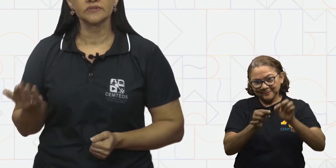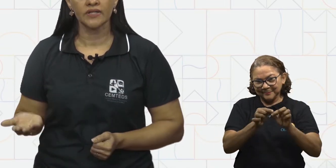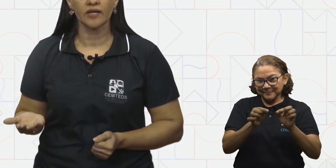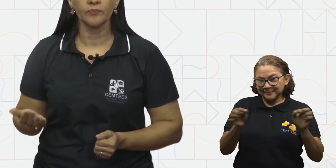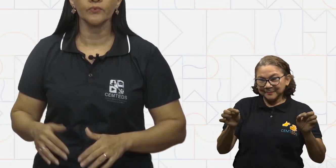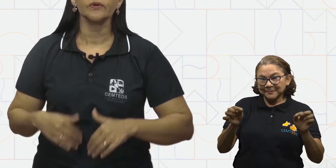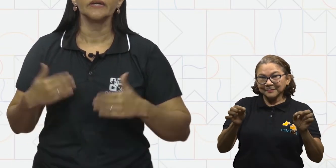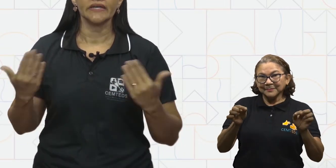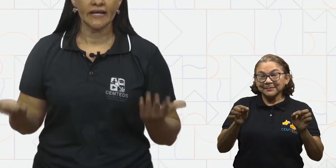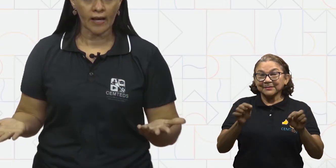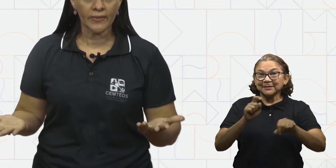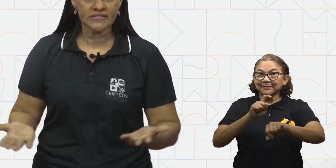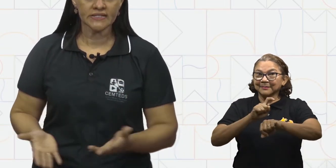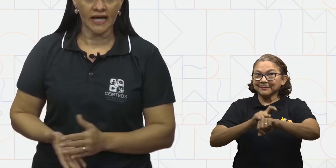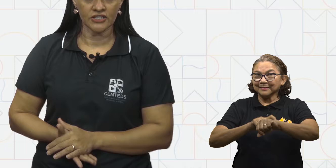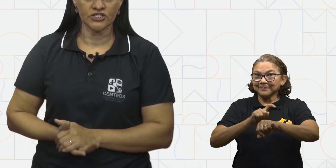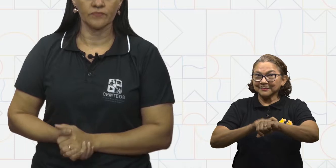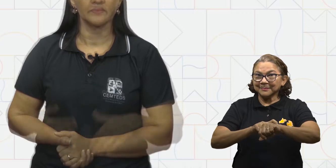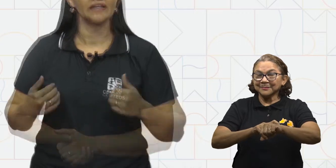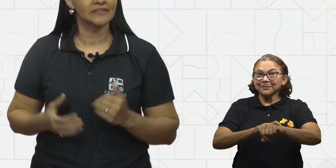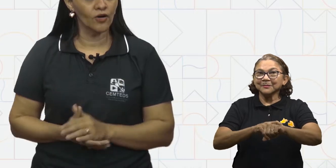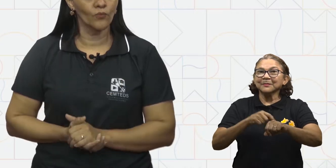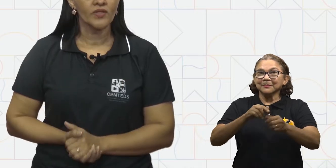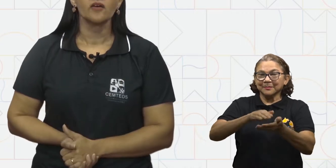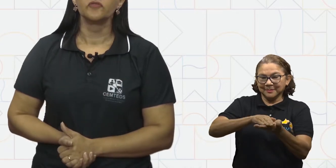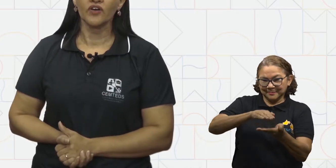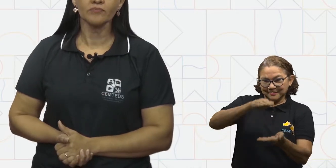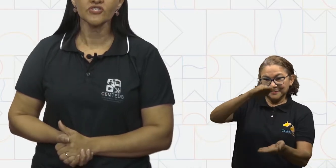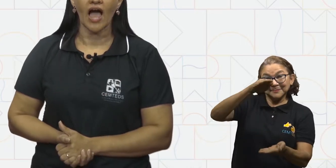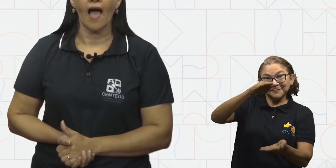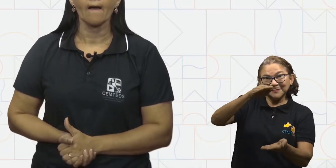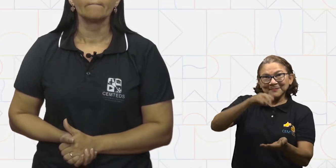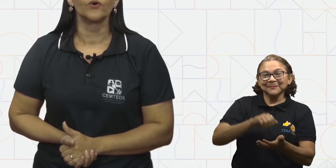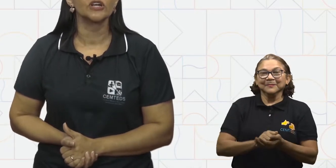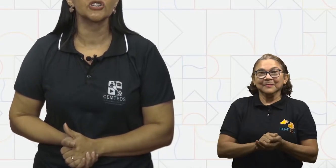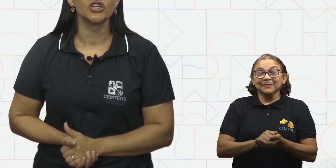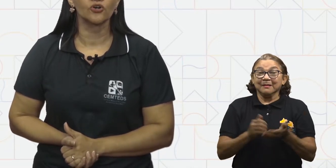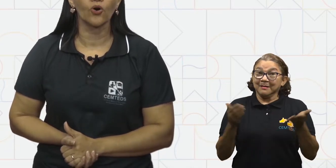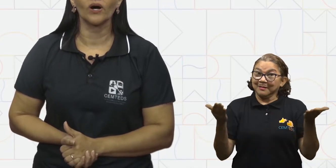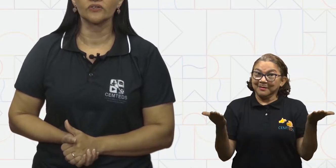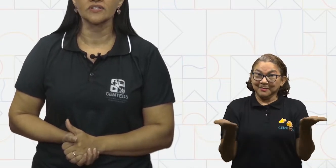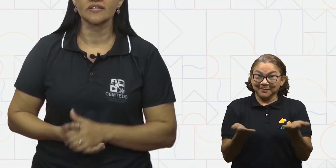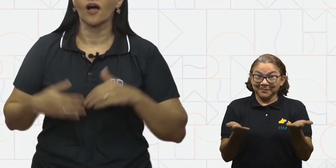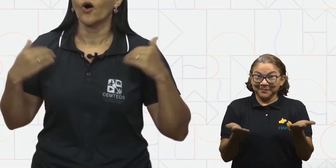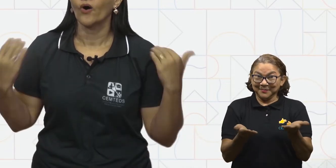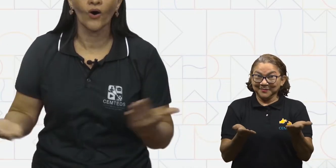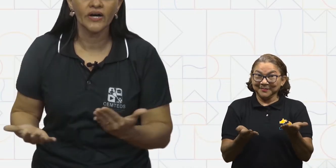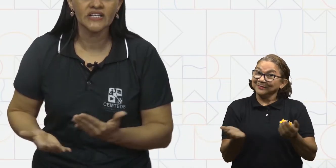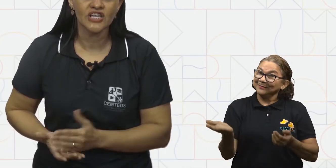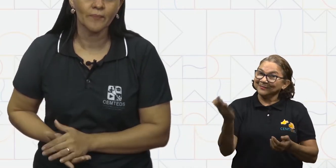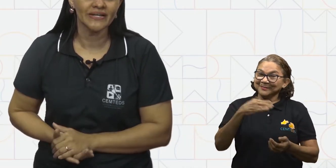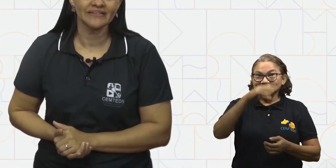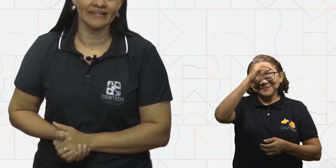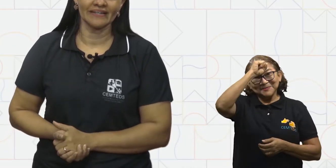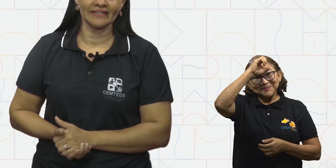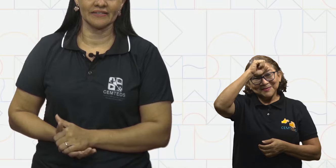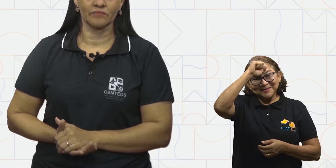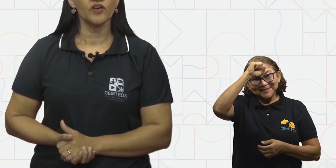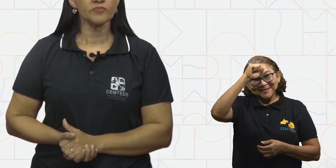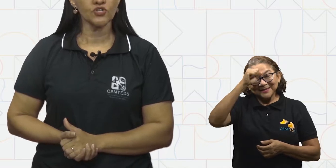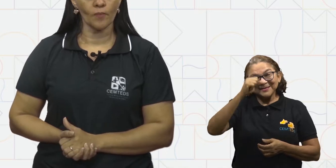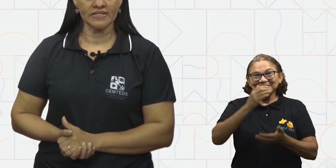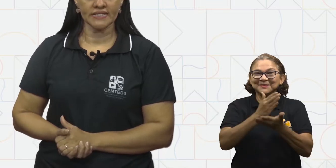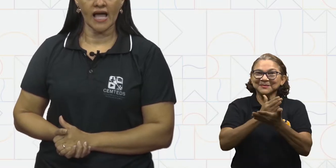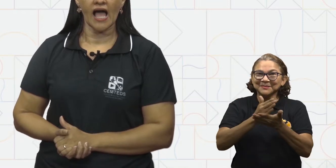comprimento, tempo e capacidade. Então, vamos lá, porque chegou a nossa hora de